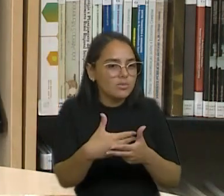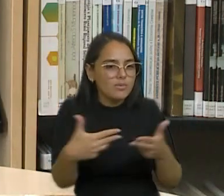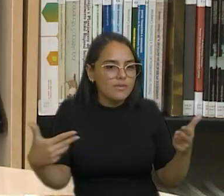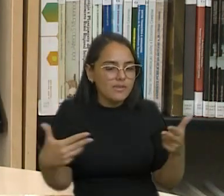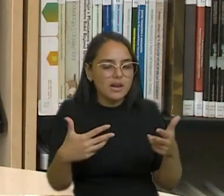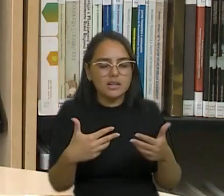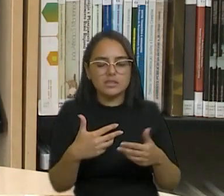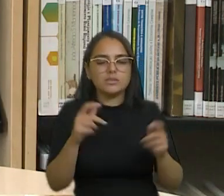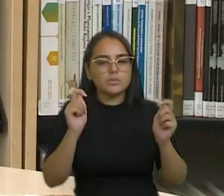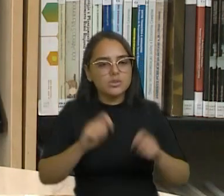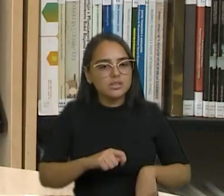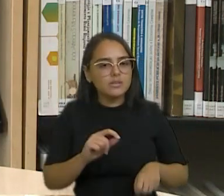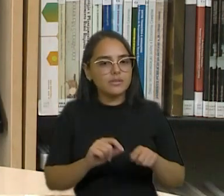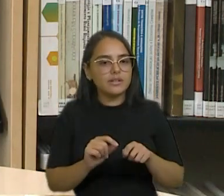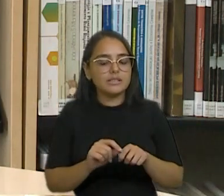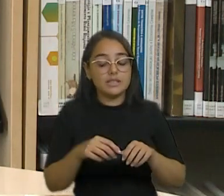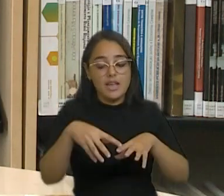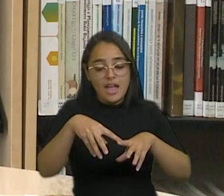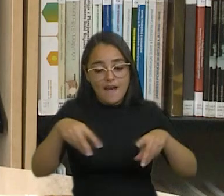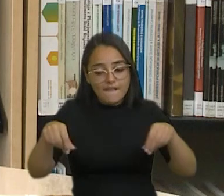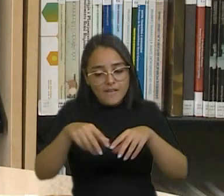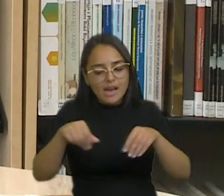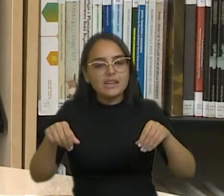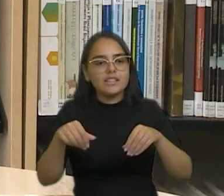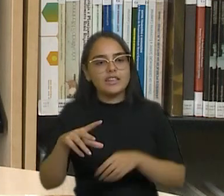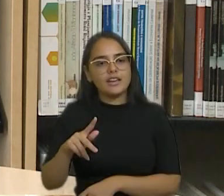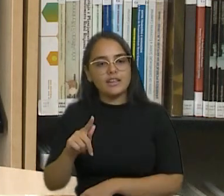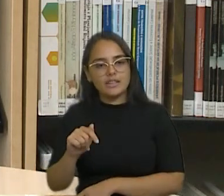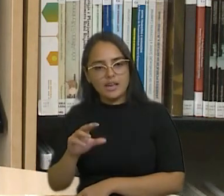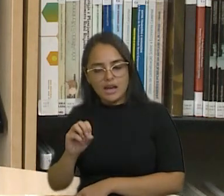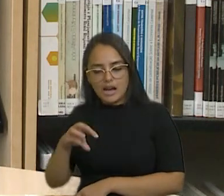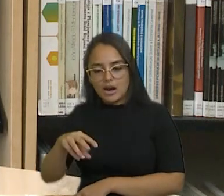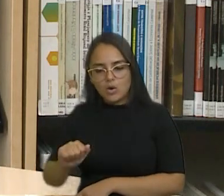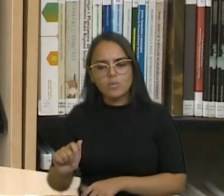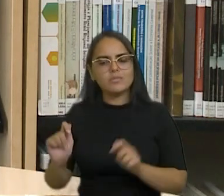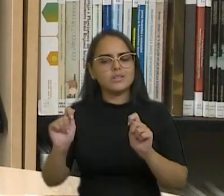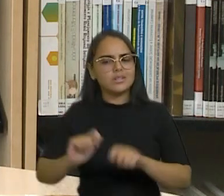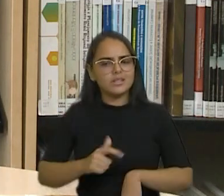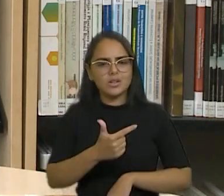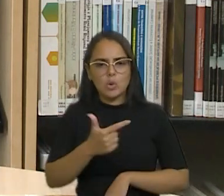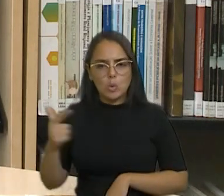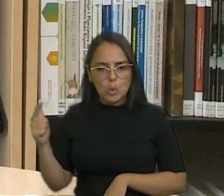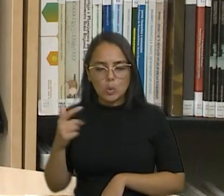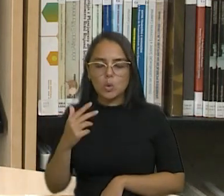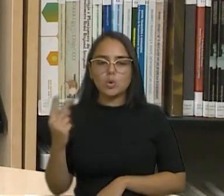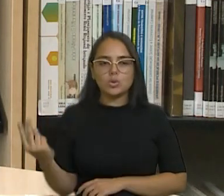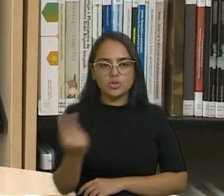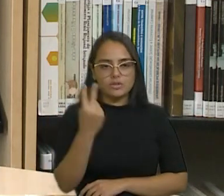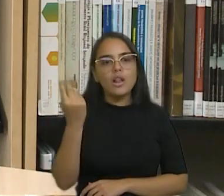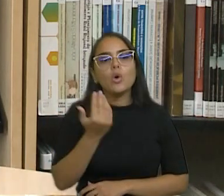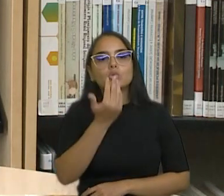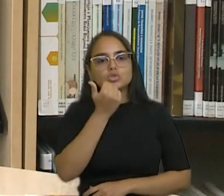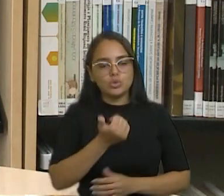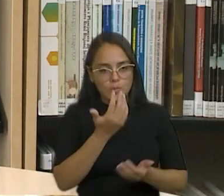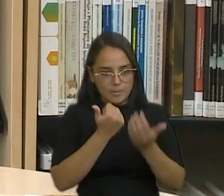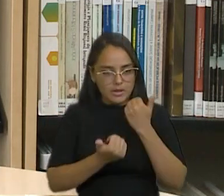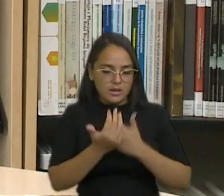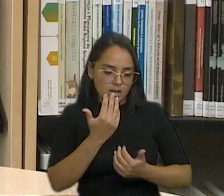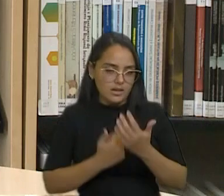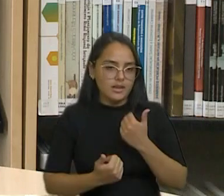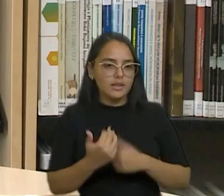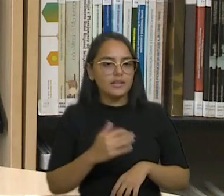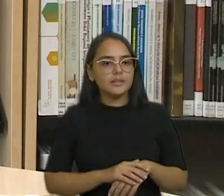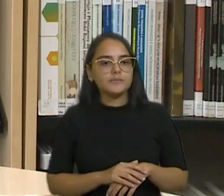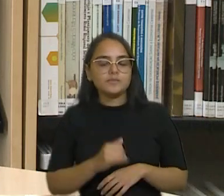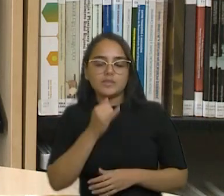da farinha, além da goma, ela tem outras iguarias de grande valor gastronômico, né, como